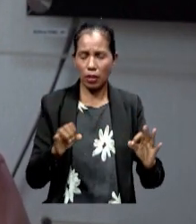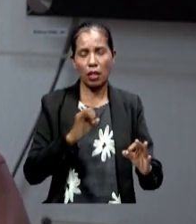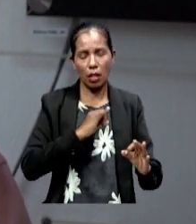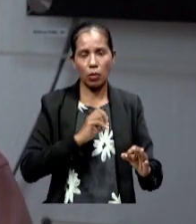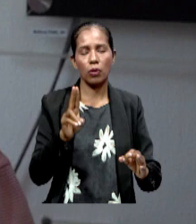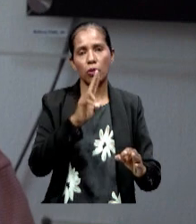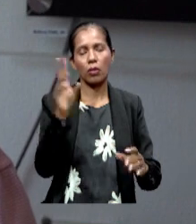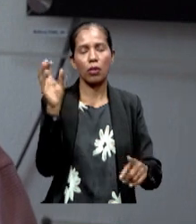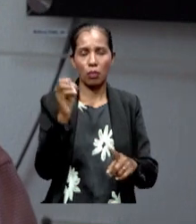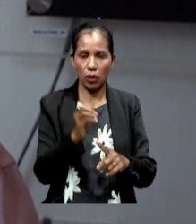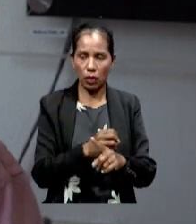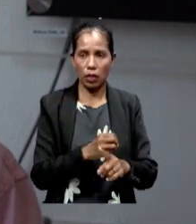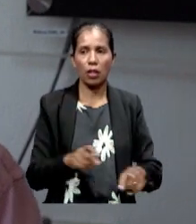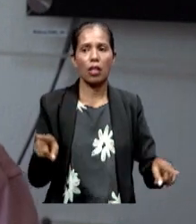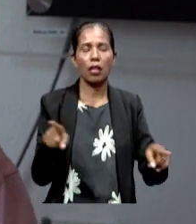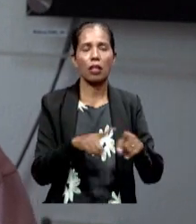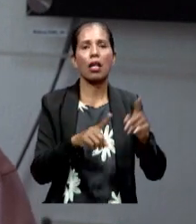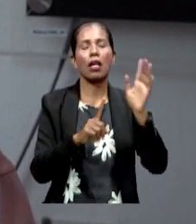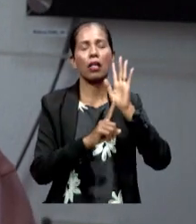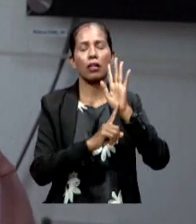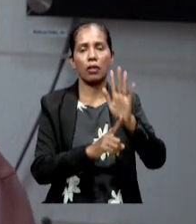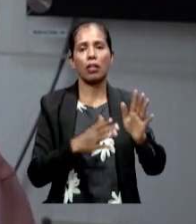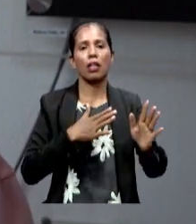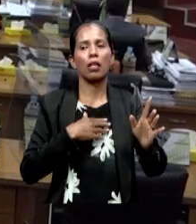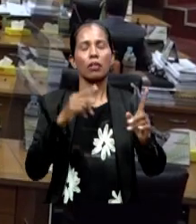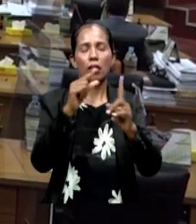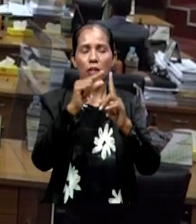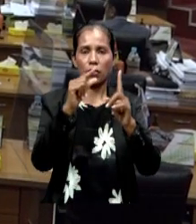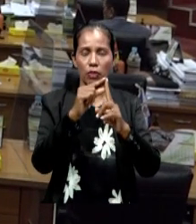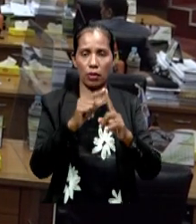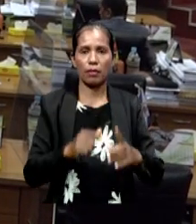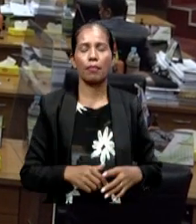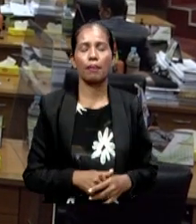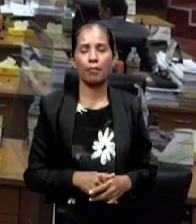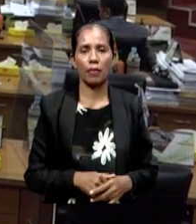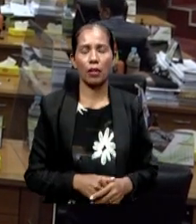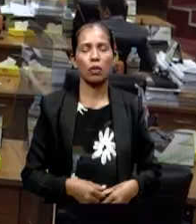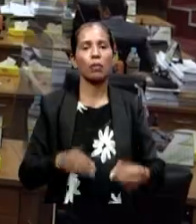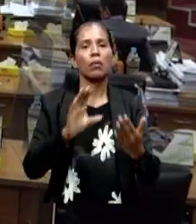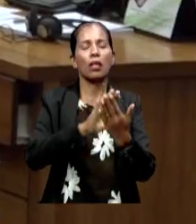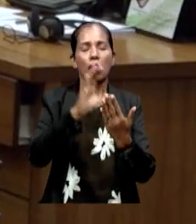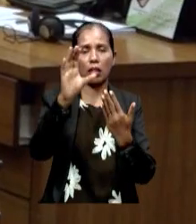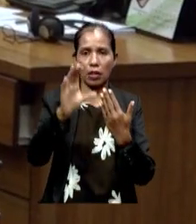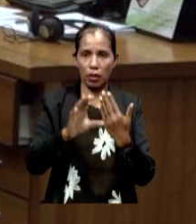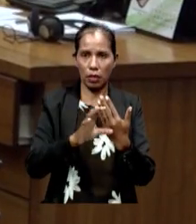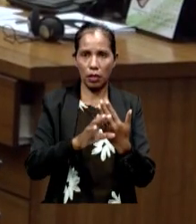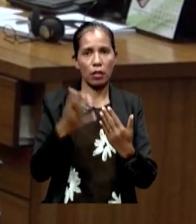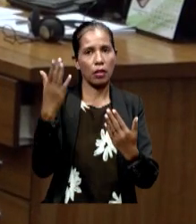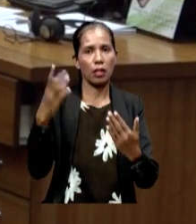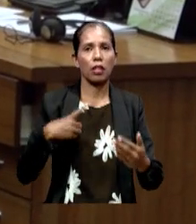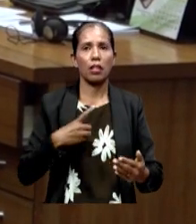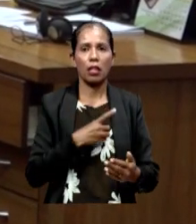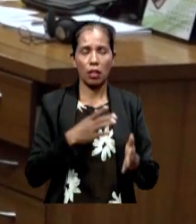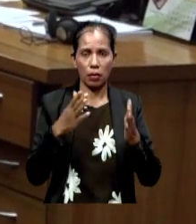Aproveita a oportunidade, né? A nessa atol, há um Liofuan despedida. Enquanto baseia ba calendário de bem ia mandato deputado